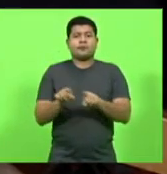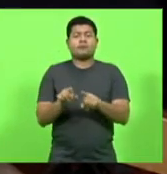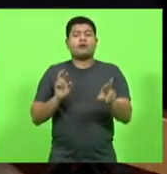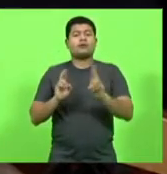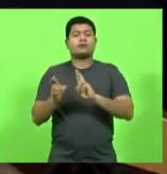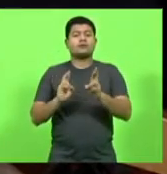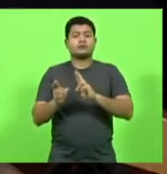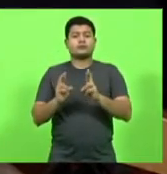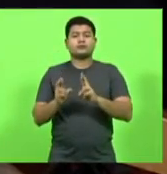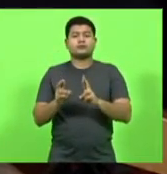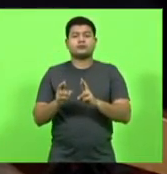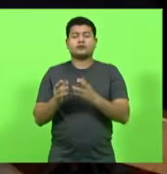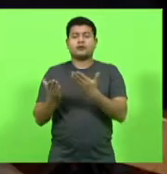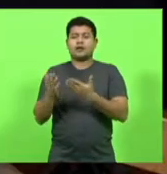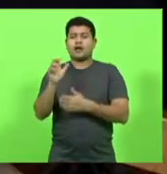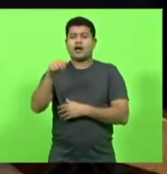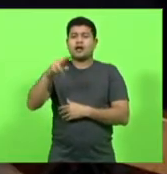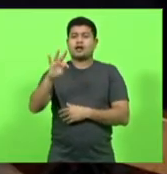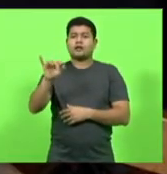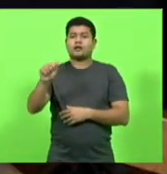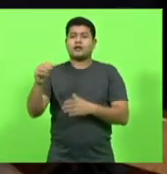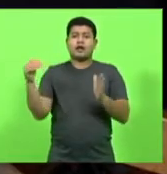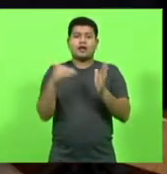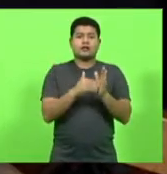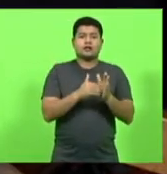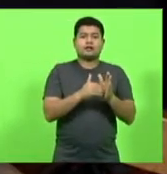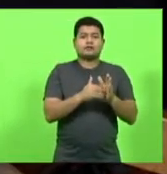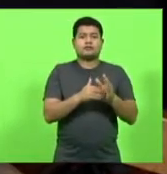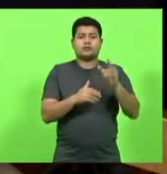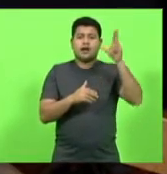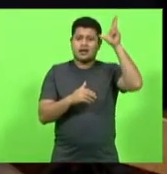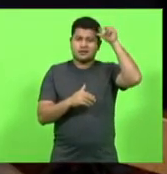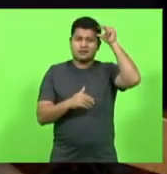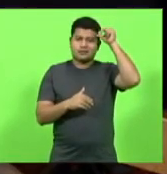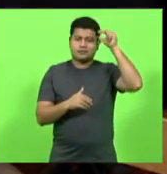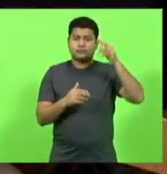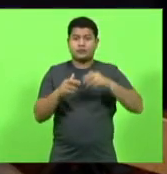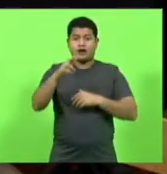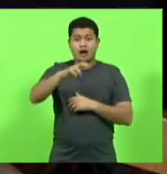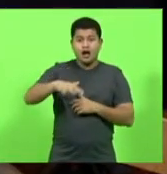liga Anitta Garibaldi a Celso Ramos, uma região que está